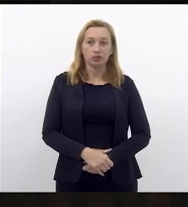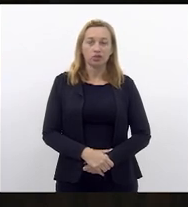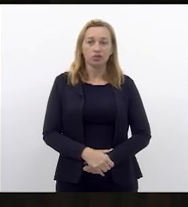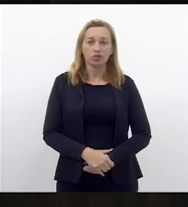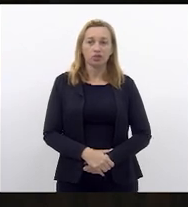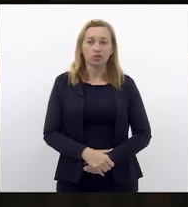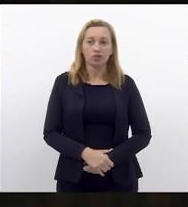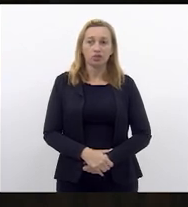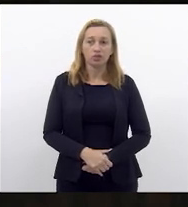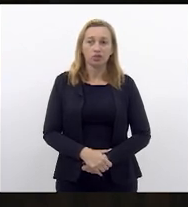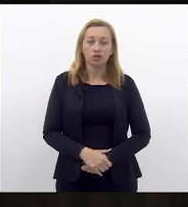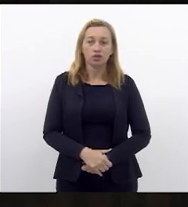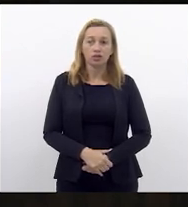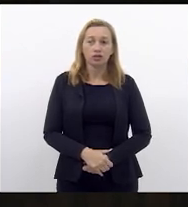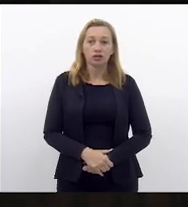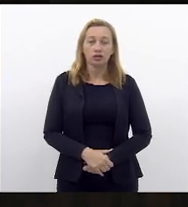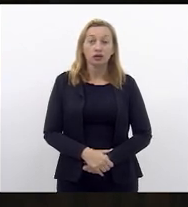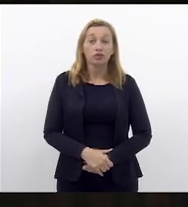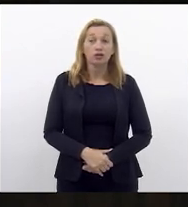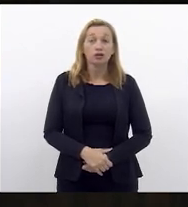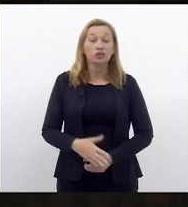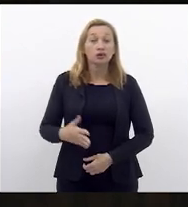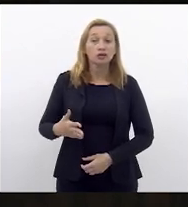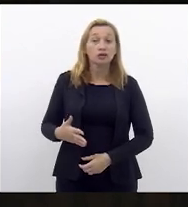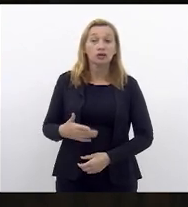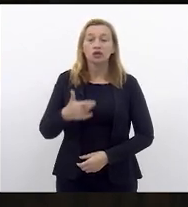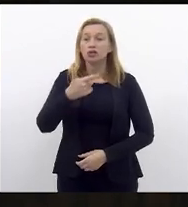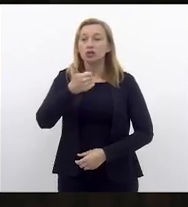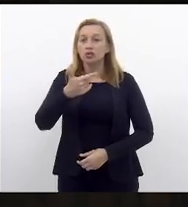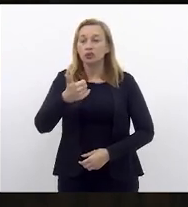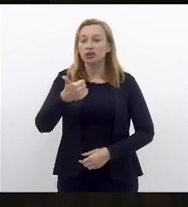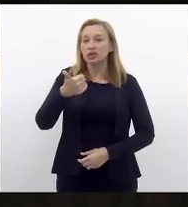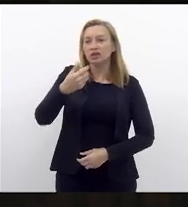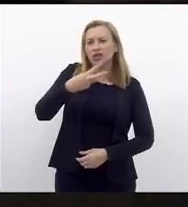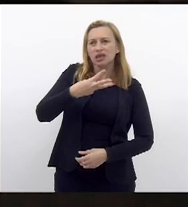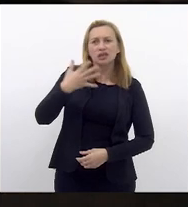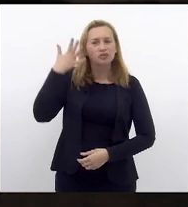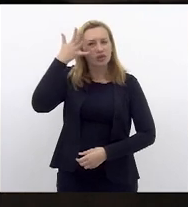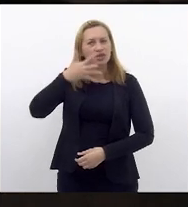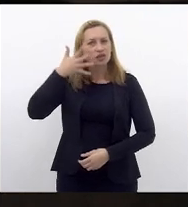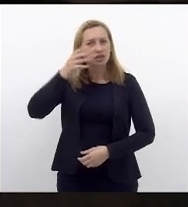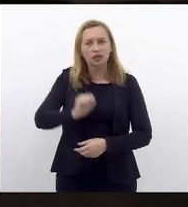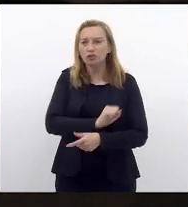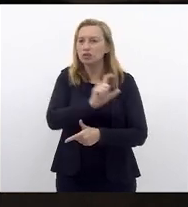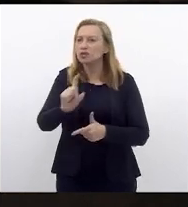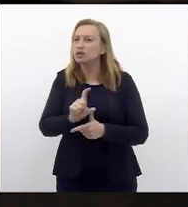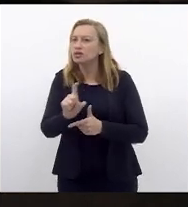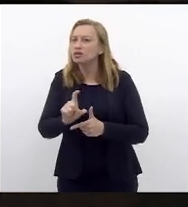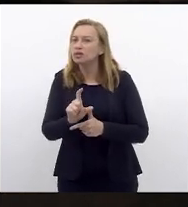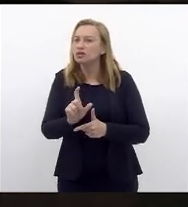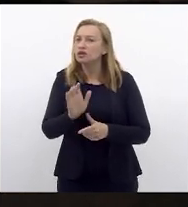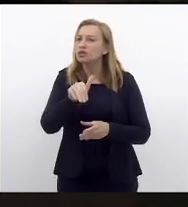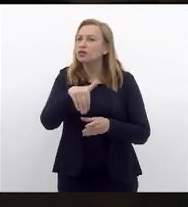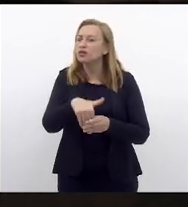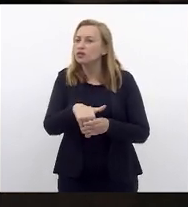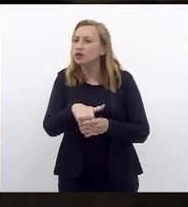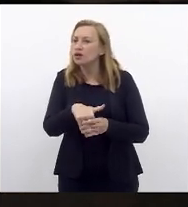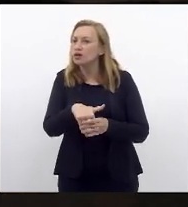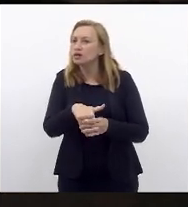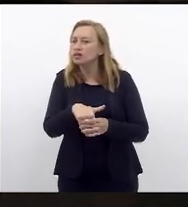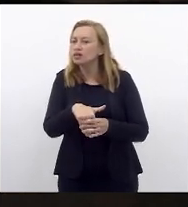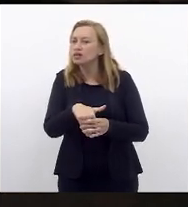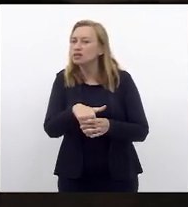Voto favorável às mensagens do Poder Executivo 12 e 13. Deputado Valdeci da Saúde, vota na mensagem